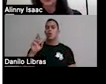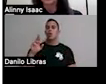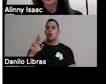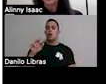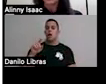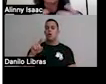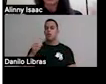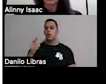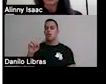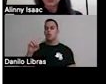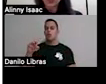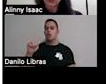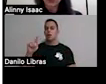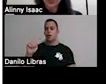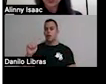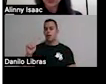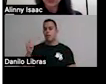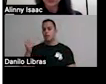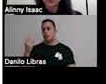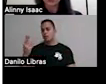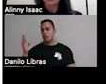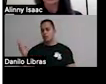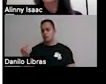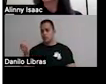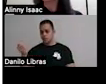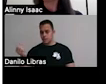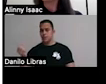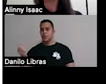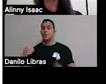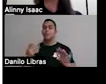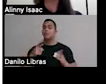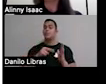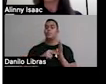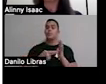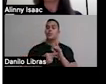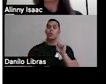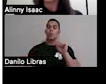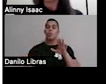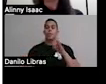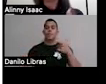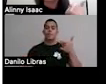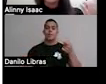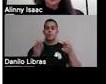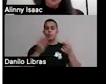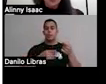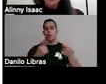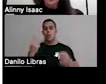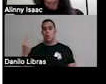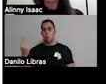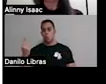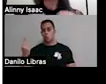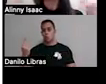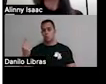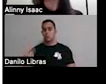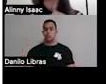ômega 3. Então, na nossa dieta moderna, essa razão chega em torno de 20 para 1. Enquanto